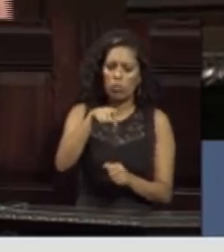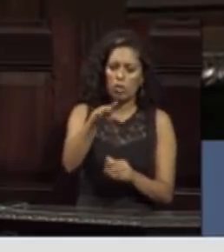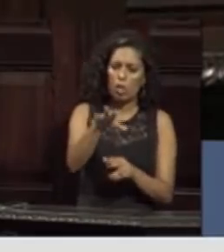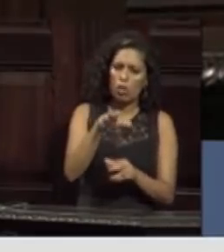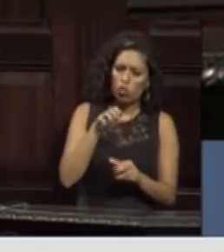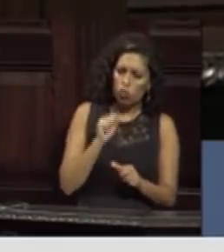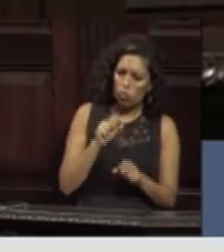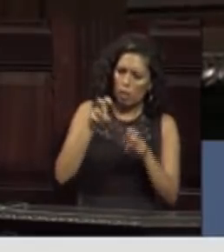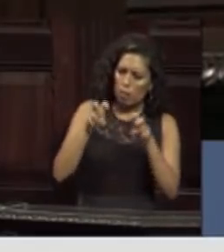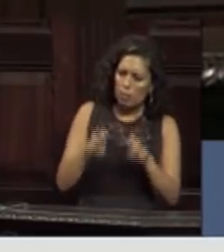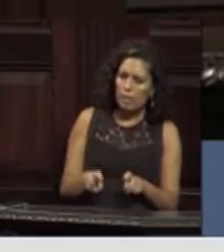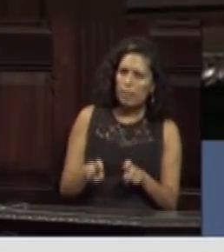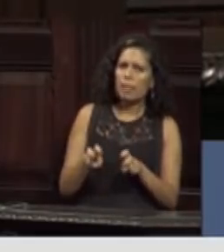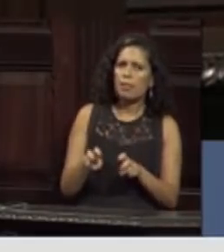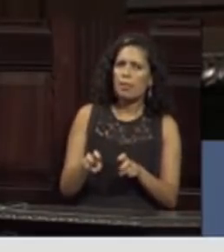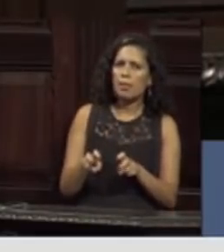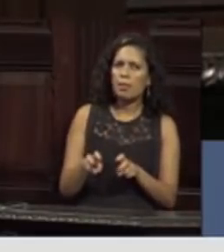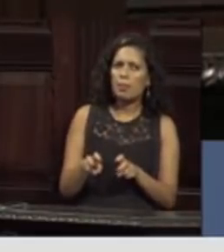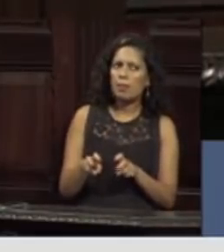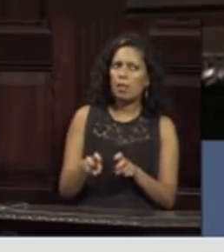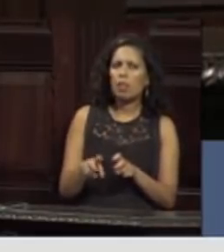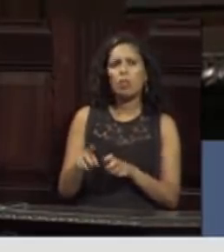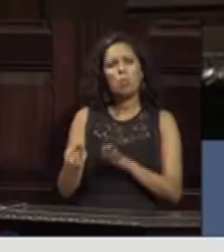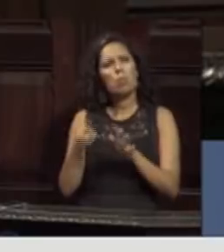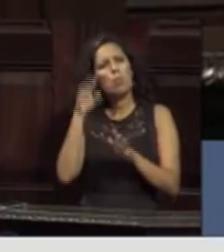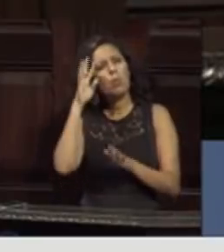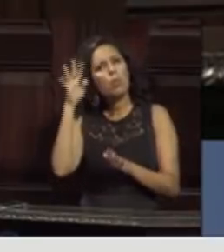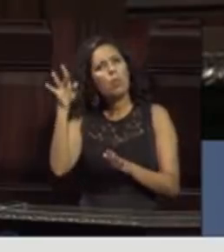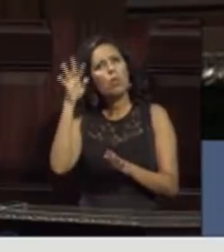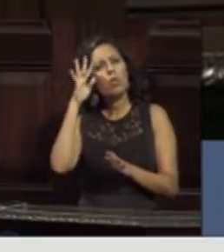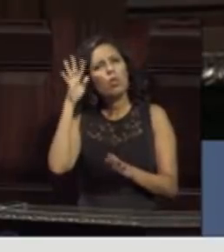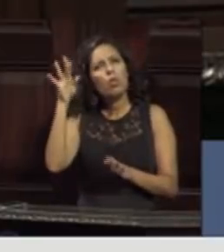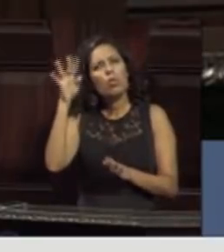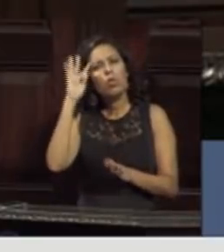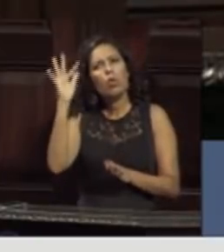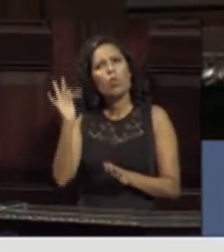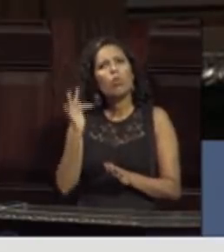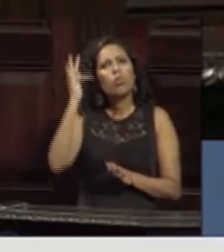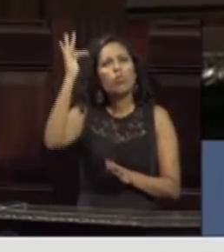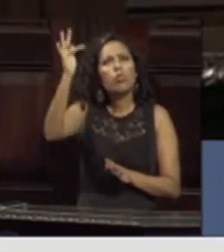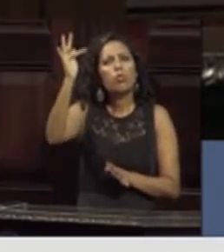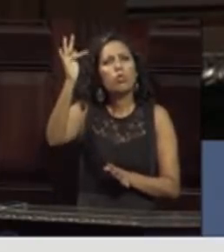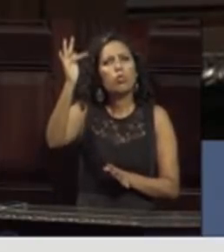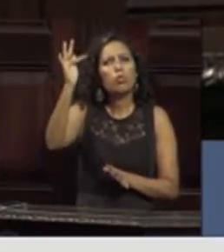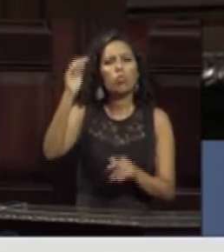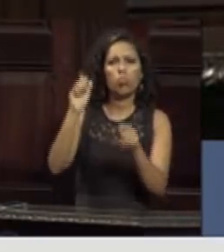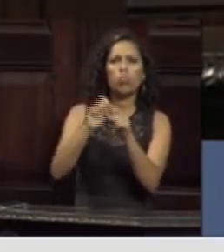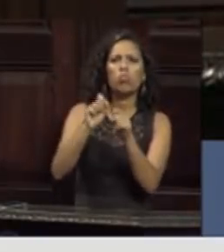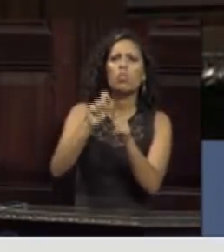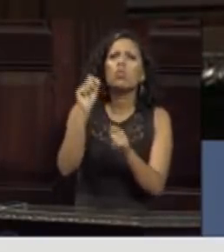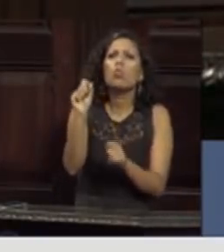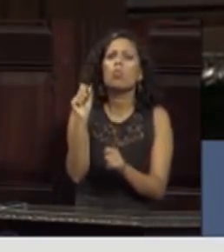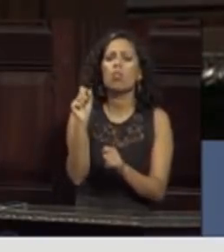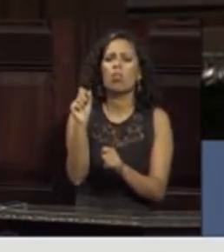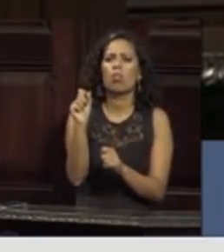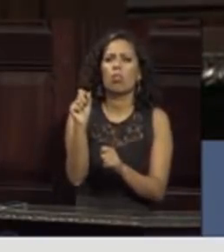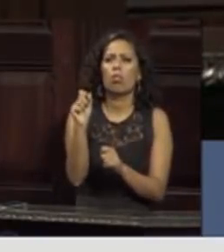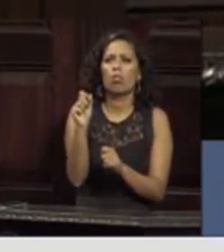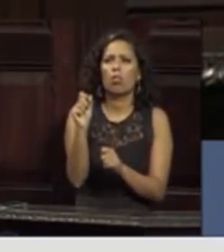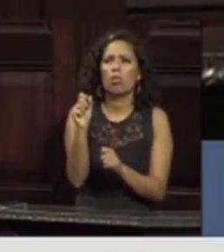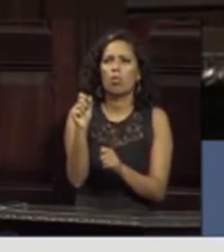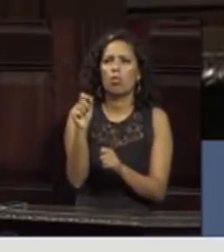de fazer uma previsão de tudo que nós estamos querendo que aconteça, que é